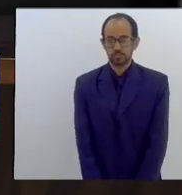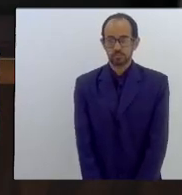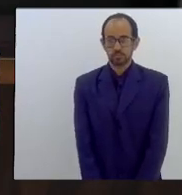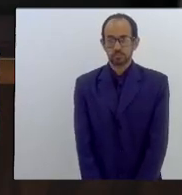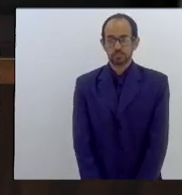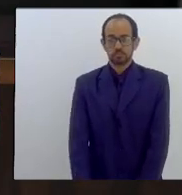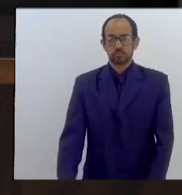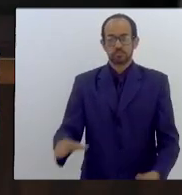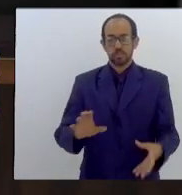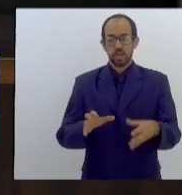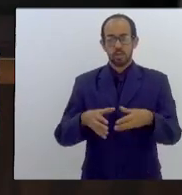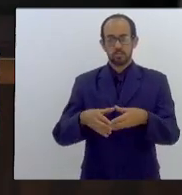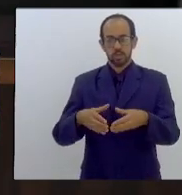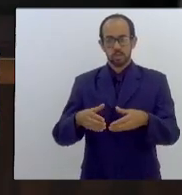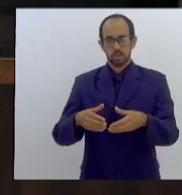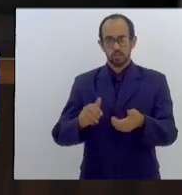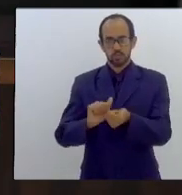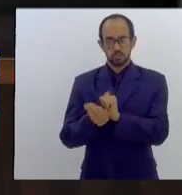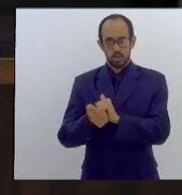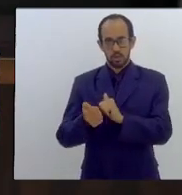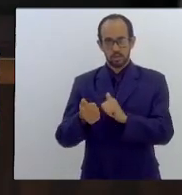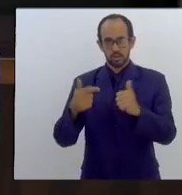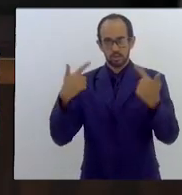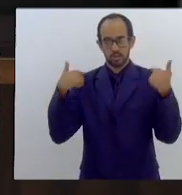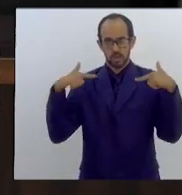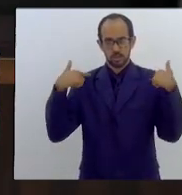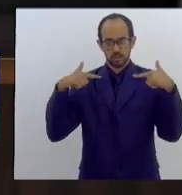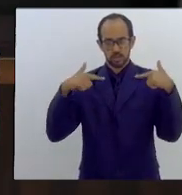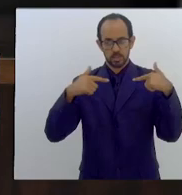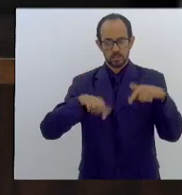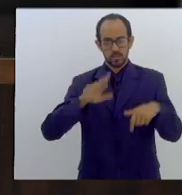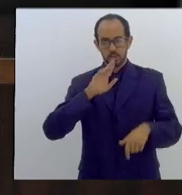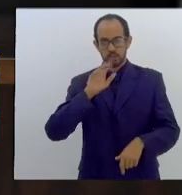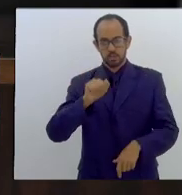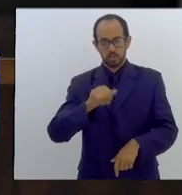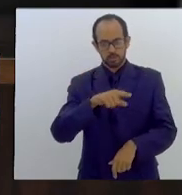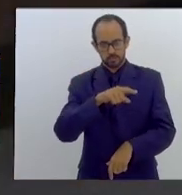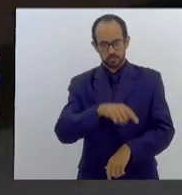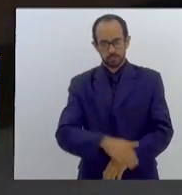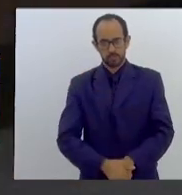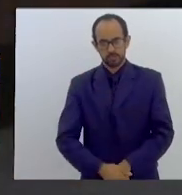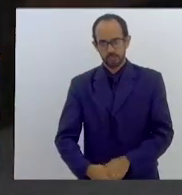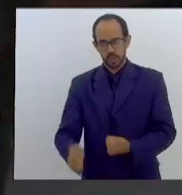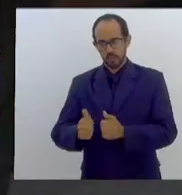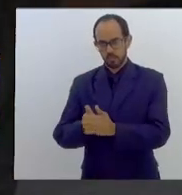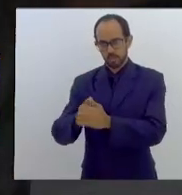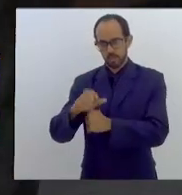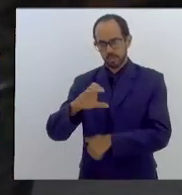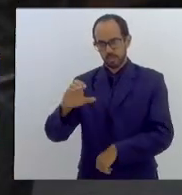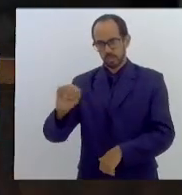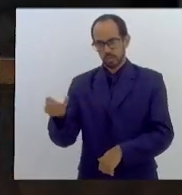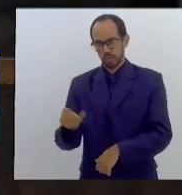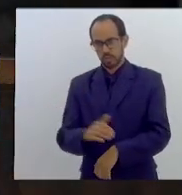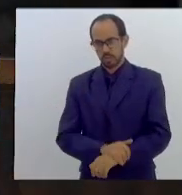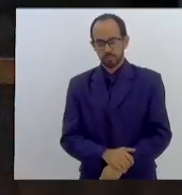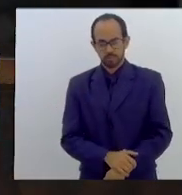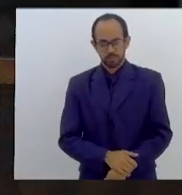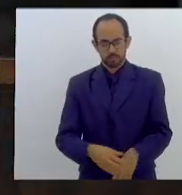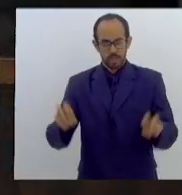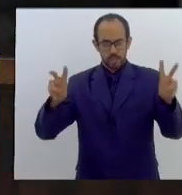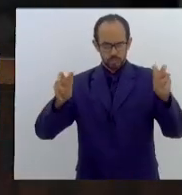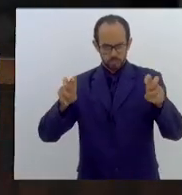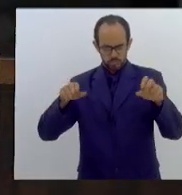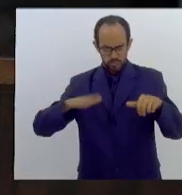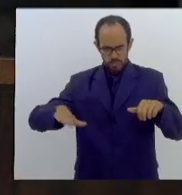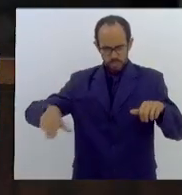Pela Comissão de Esporte e Lazer, deputado Rodrigo, a presidência designa deputado Rodrigo Amorim. Acompanho o parecer da CCJ, senhor presidente. Pela Comissão de Assunto da Criança e do